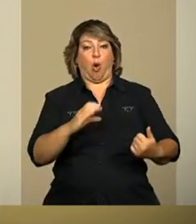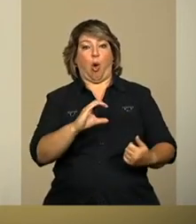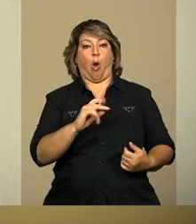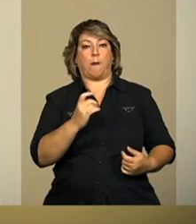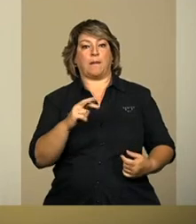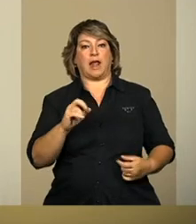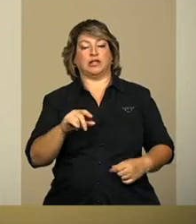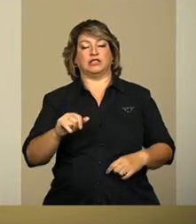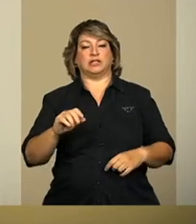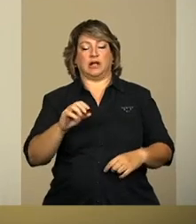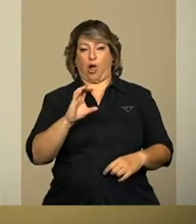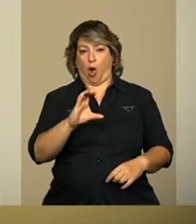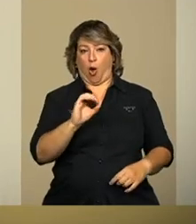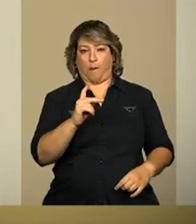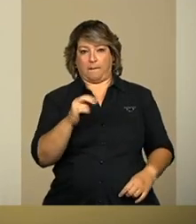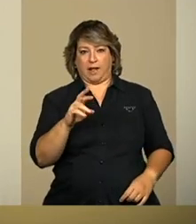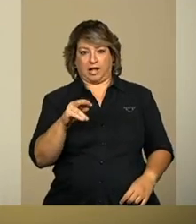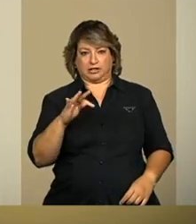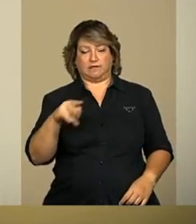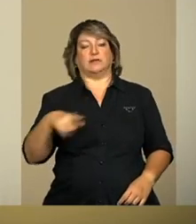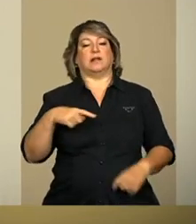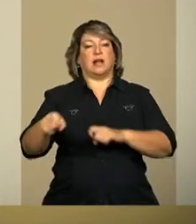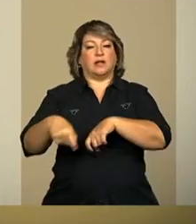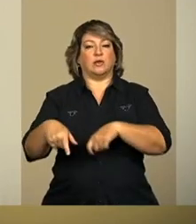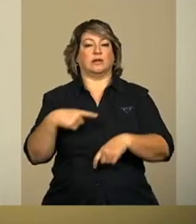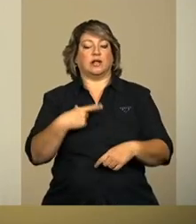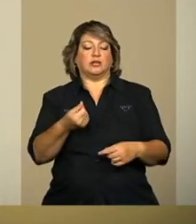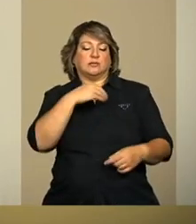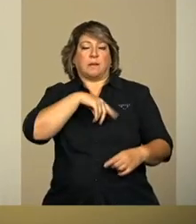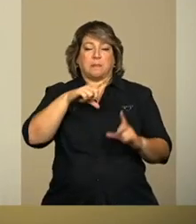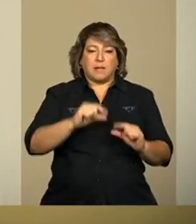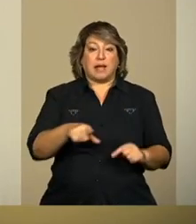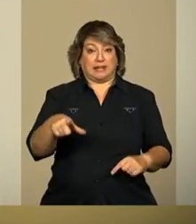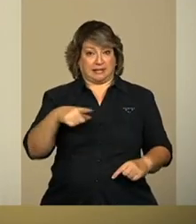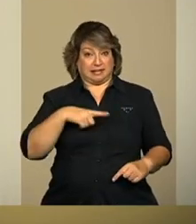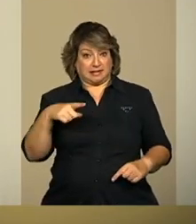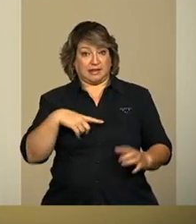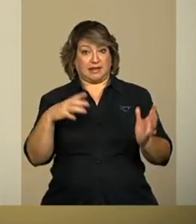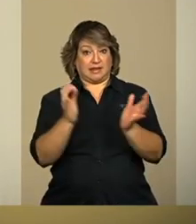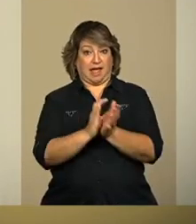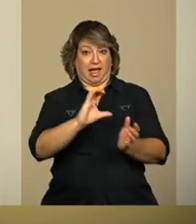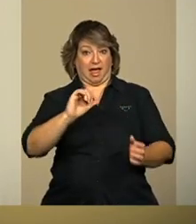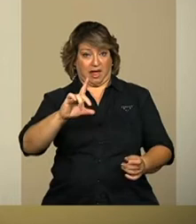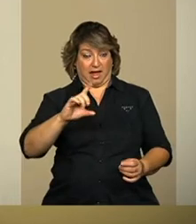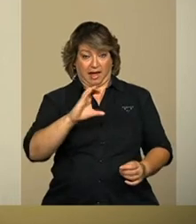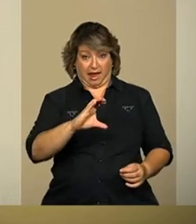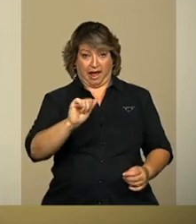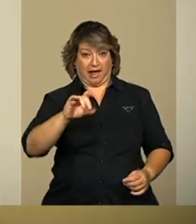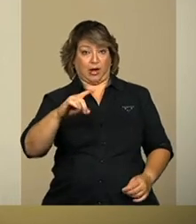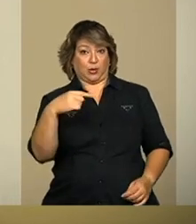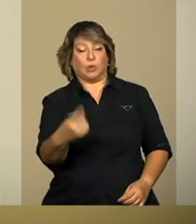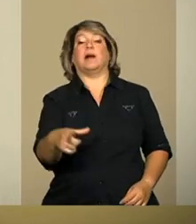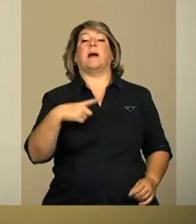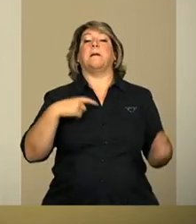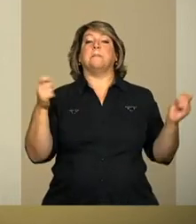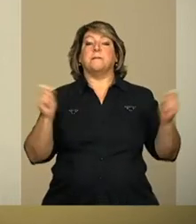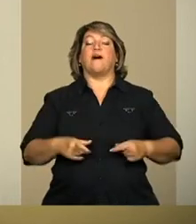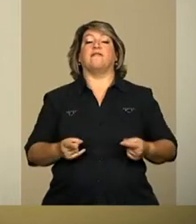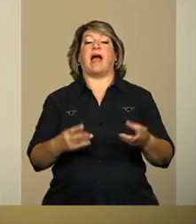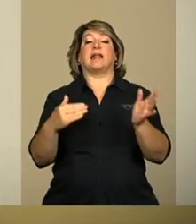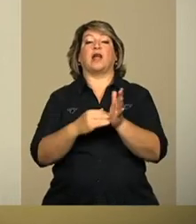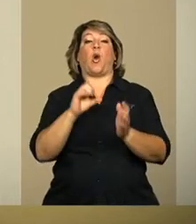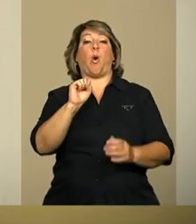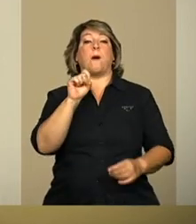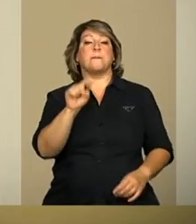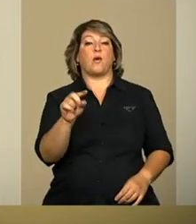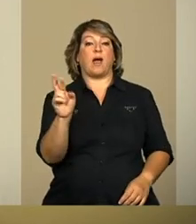com menor renda aqueles que estão no cadastro único do governo vão poder vender até r$ 8000 por agricultor para